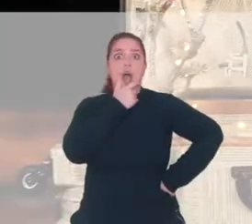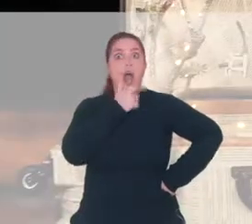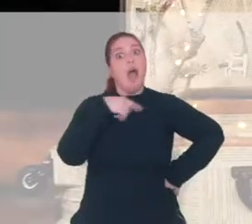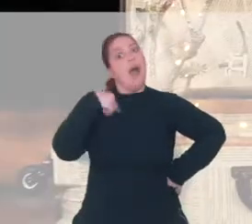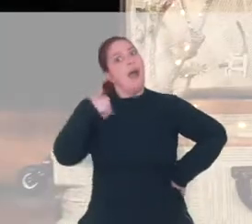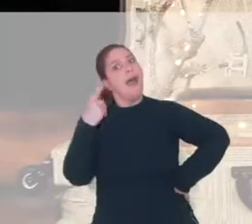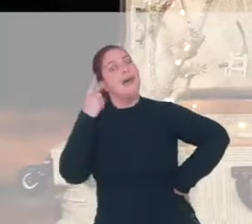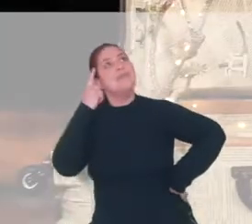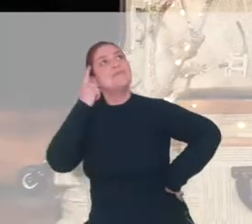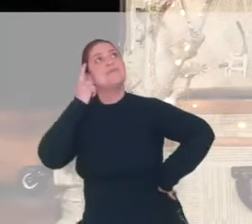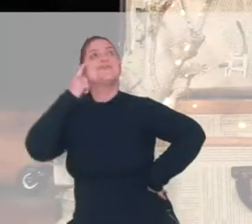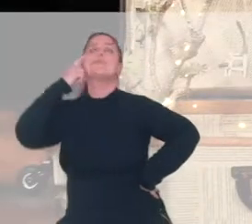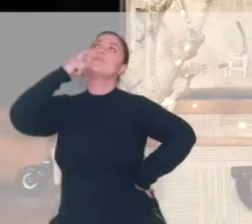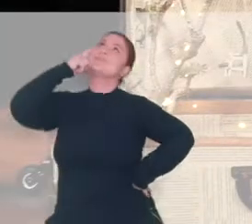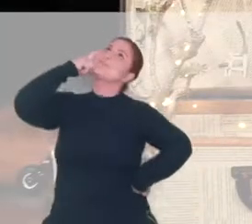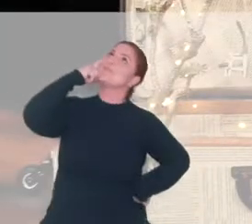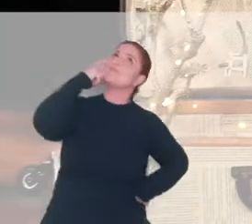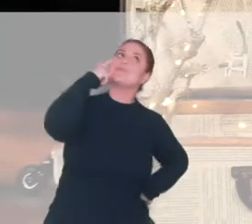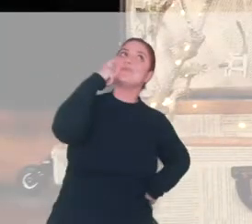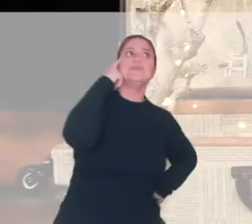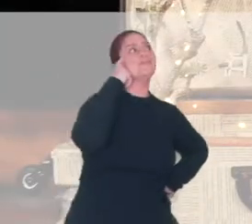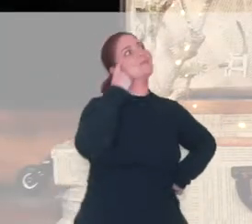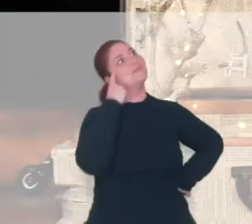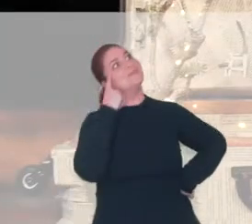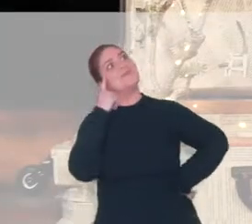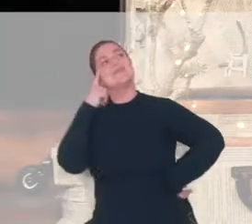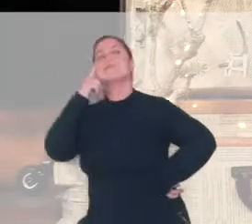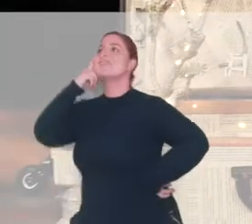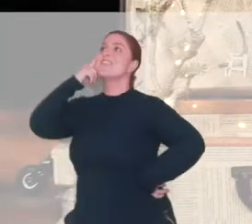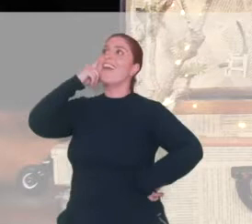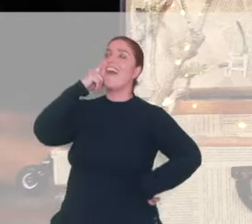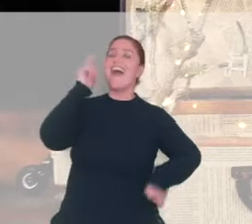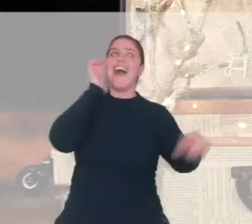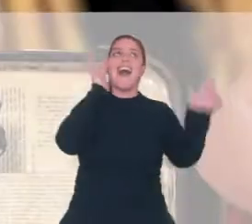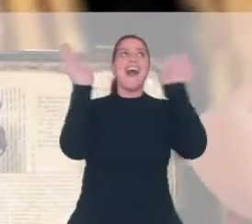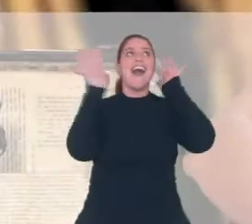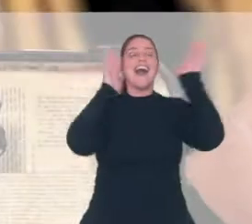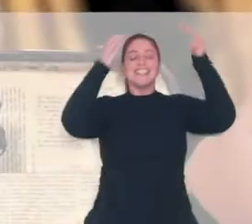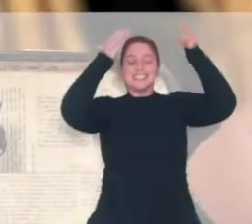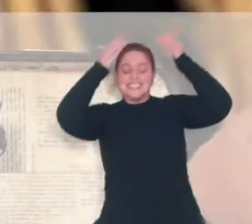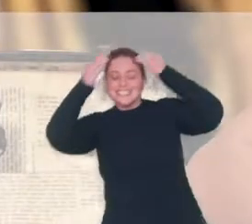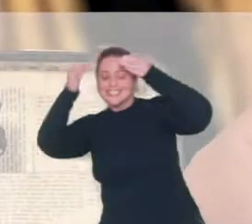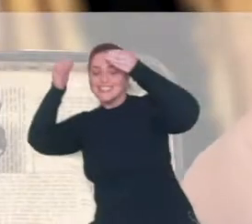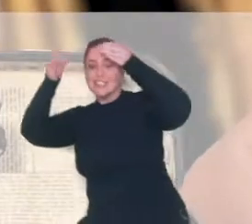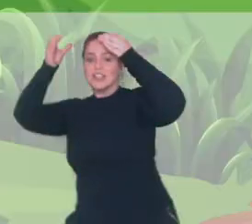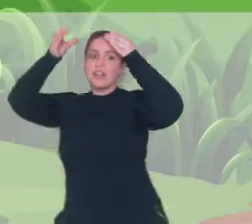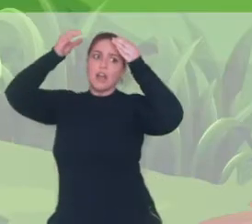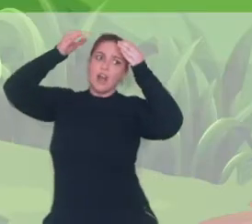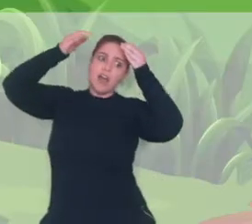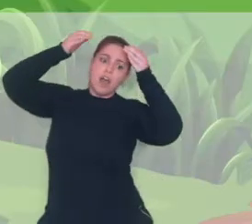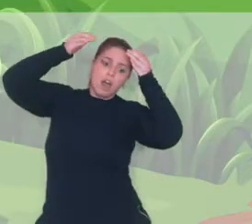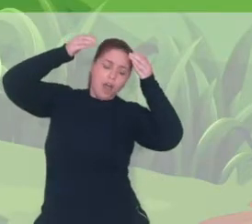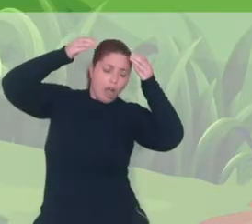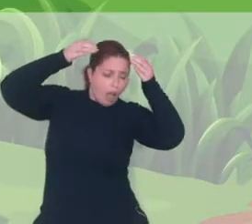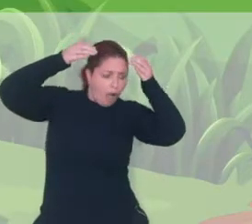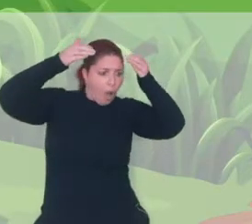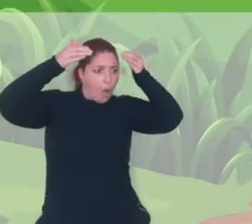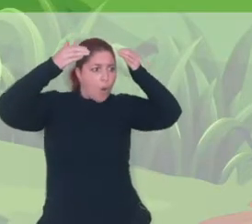Estava a menina nesse ponto quando